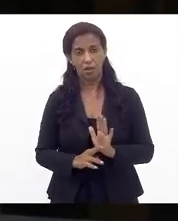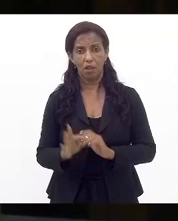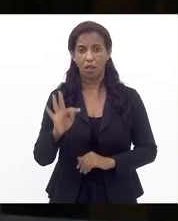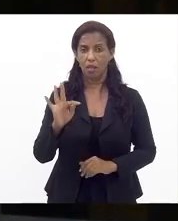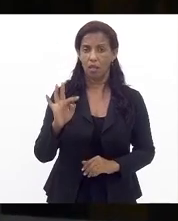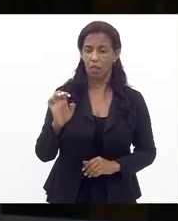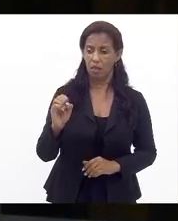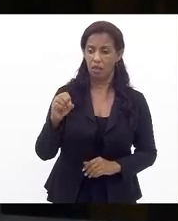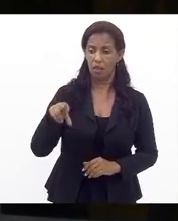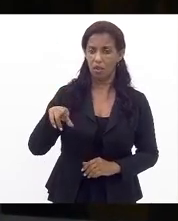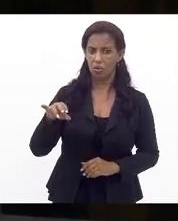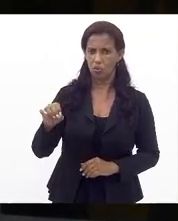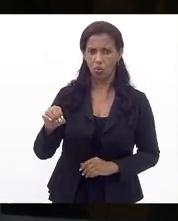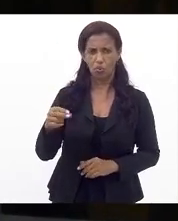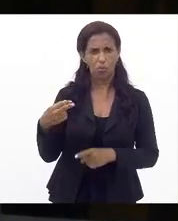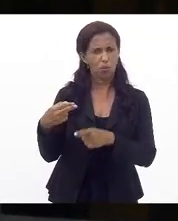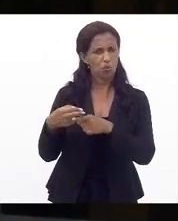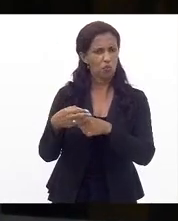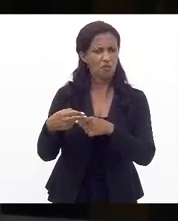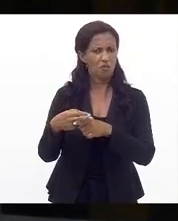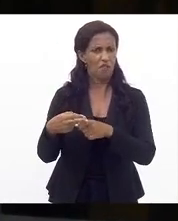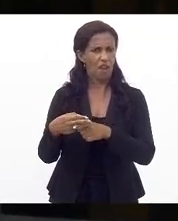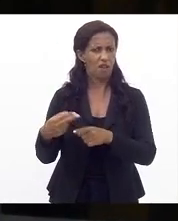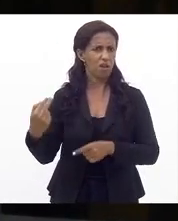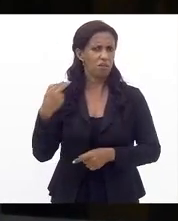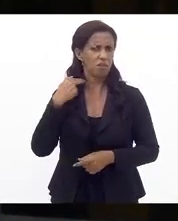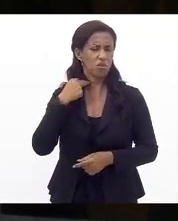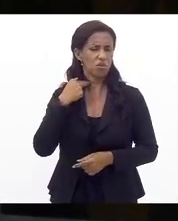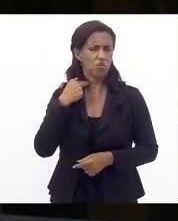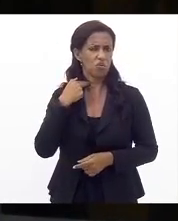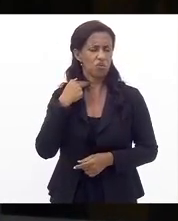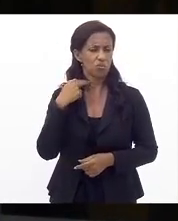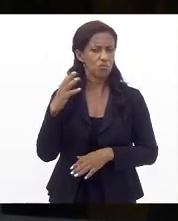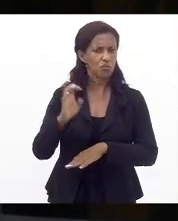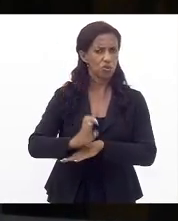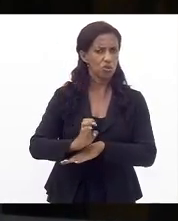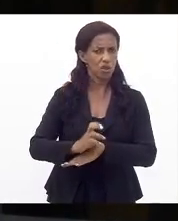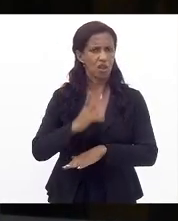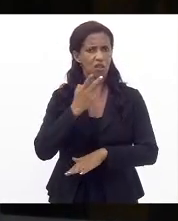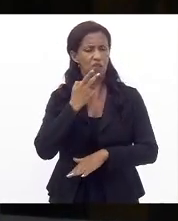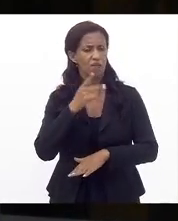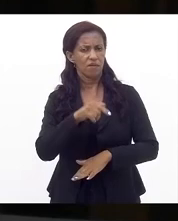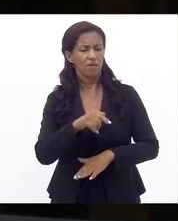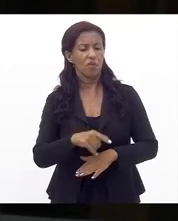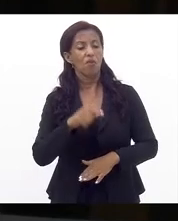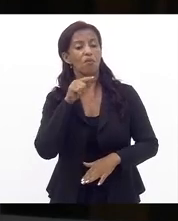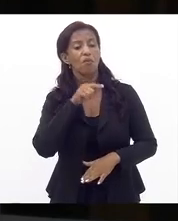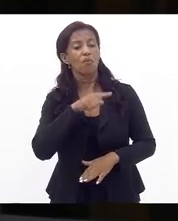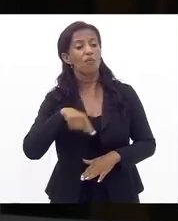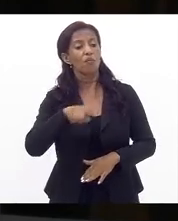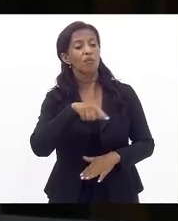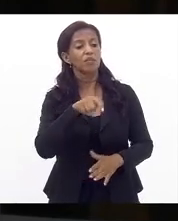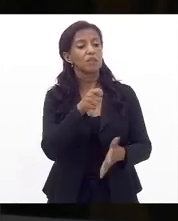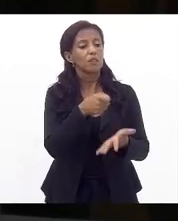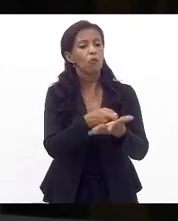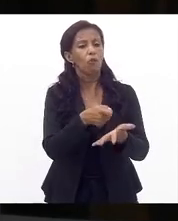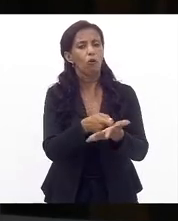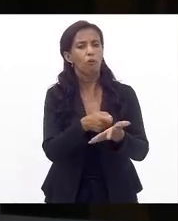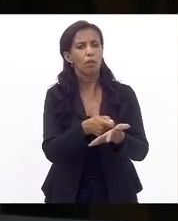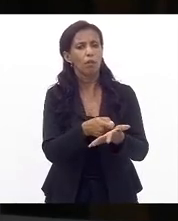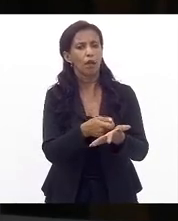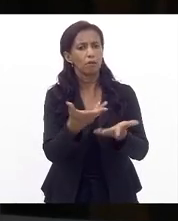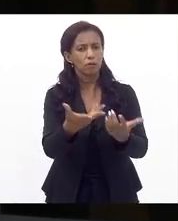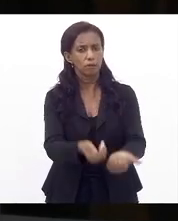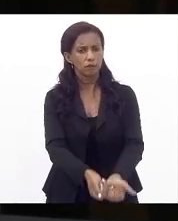tesouro não botou uma faca no pescoço do Estado do Rio de Janeiro e disse vocês são obrigados a